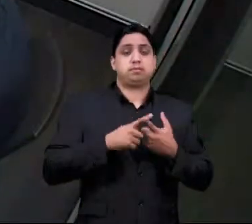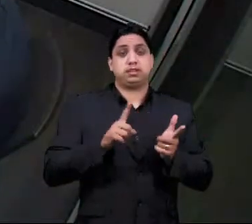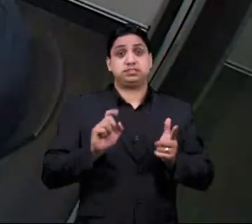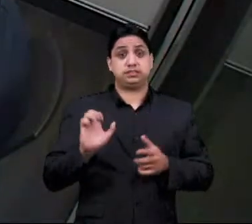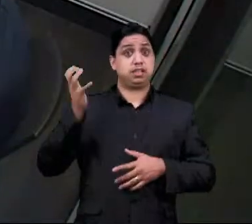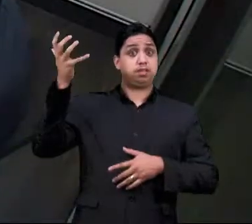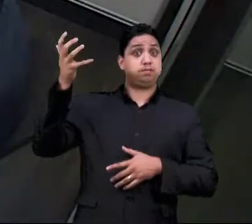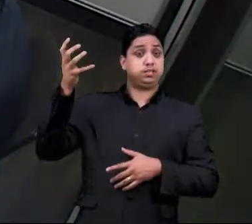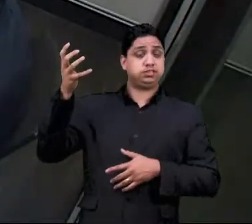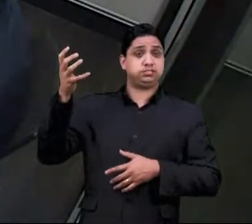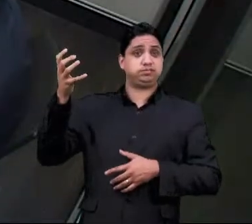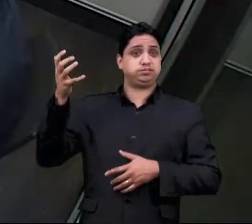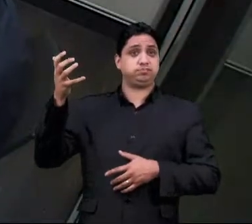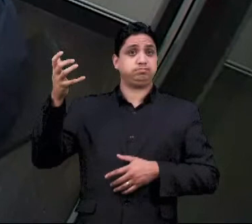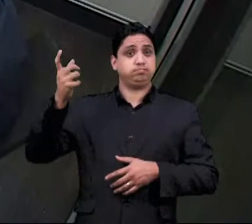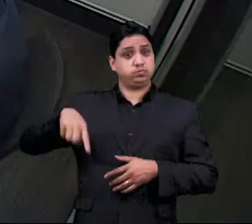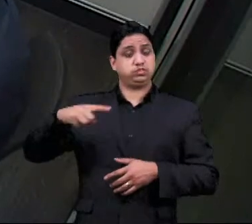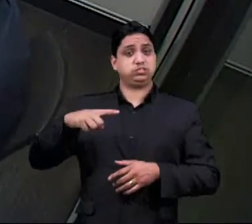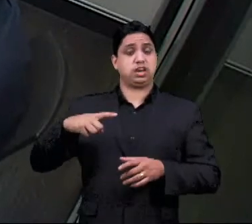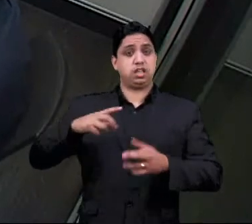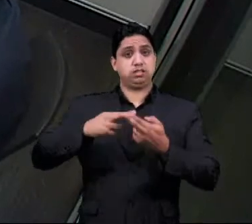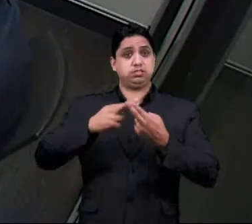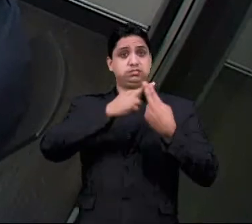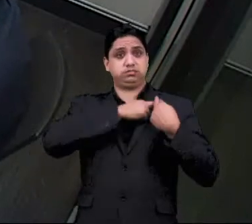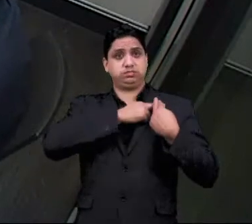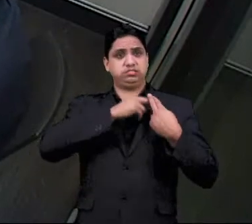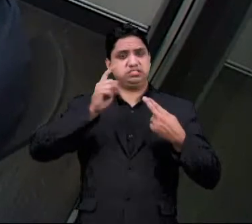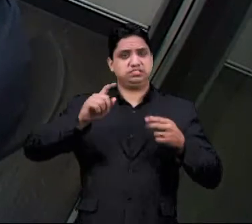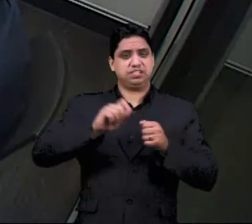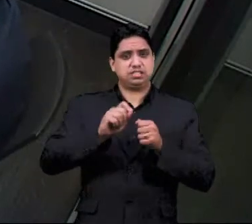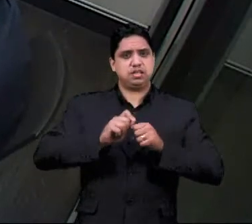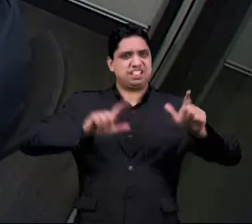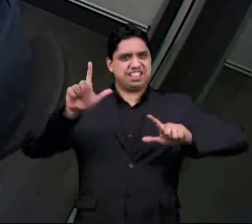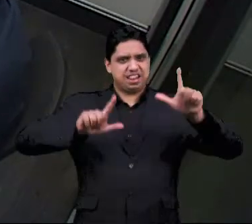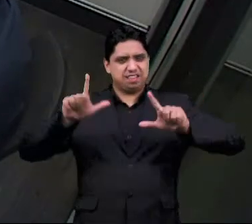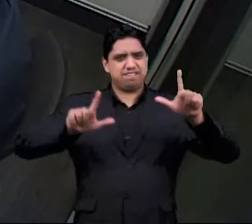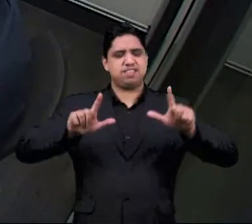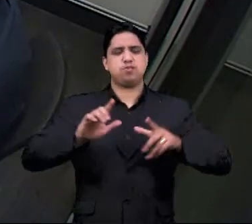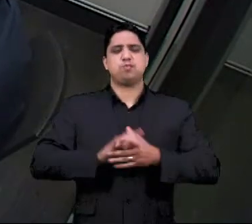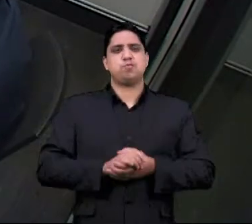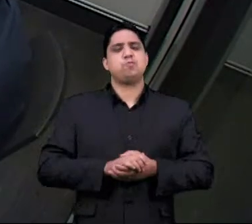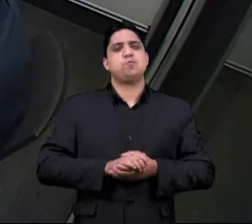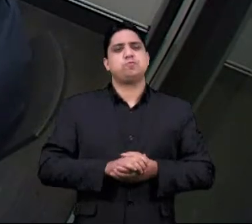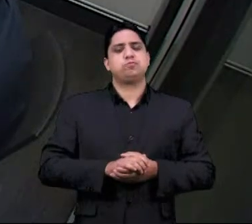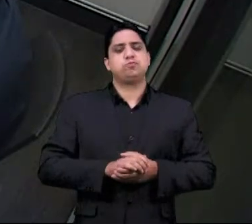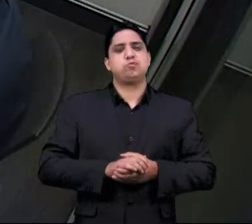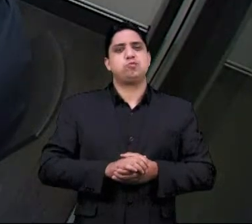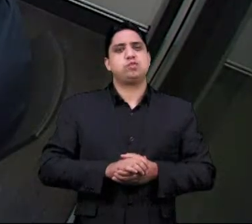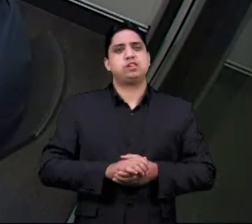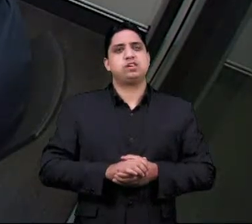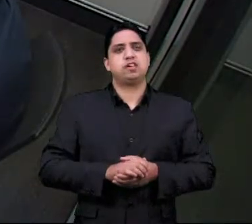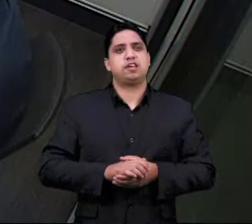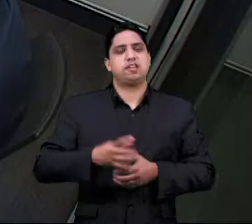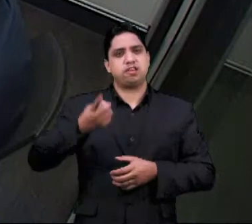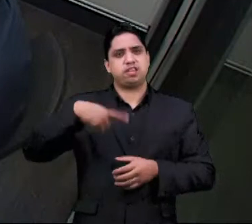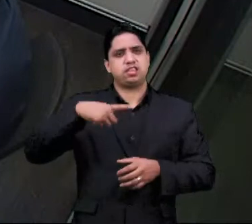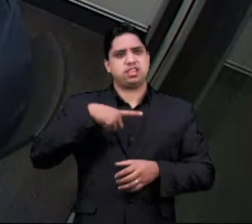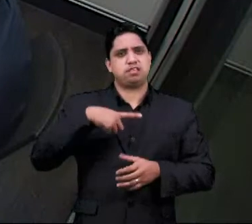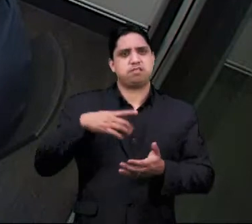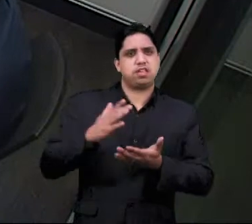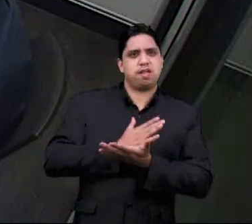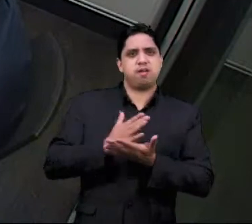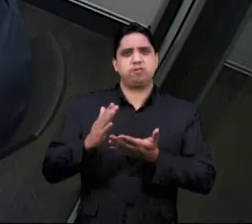cai sobre nós a responsabilidade de fazer um programa de TV. E aí temos aqui